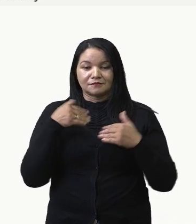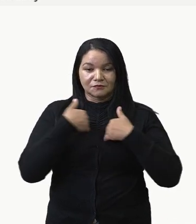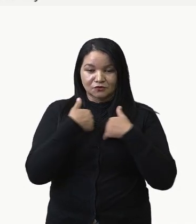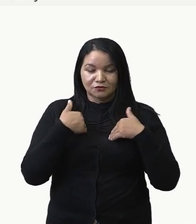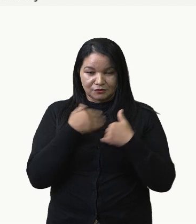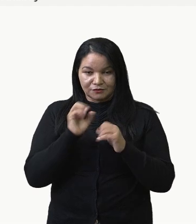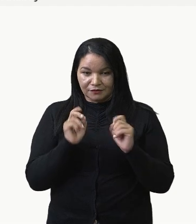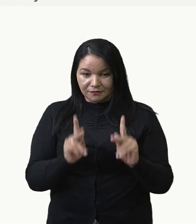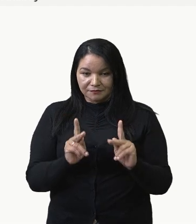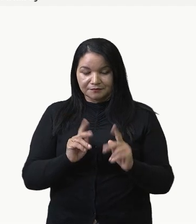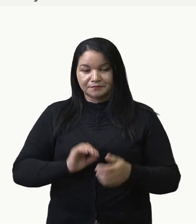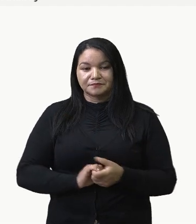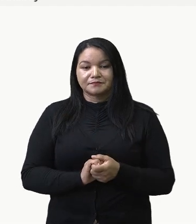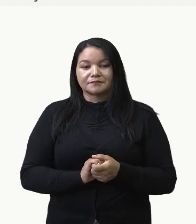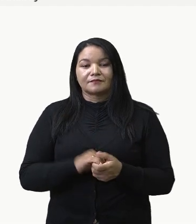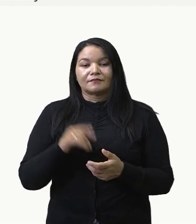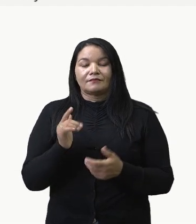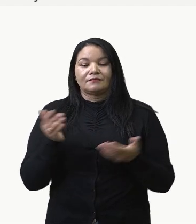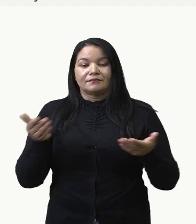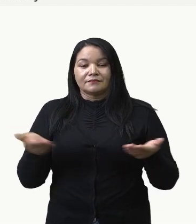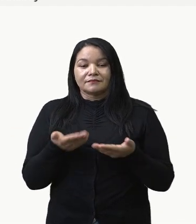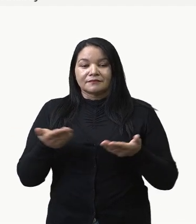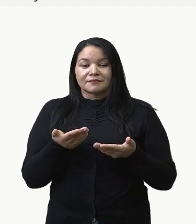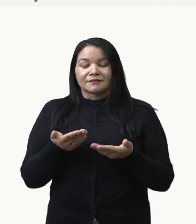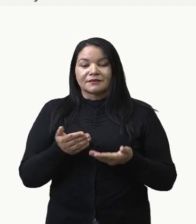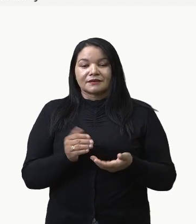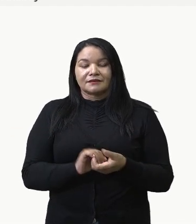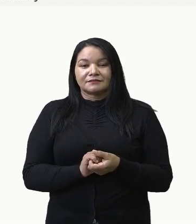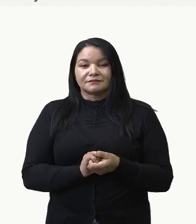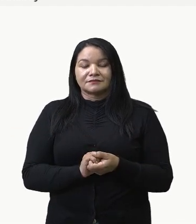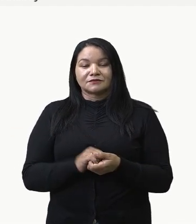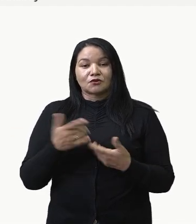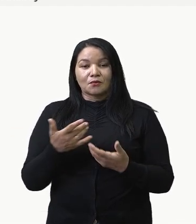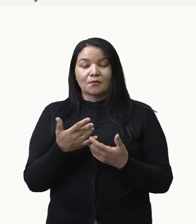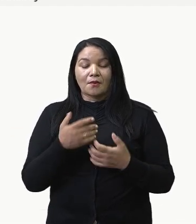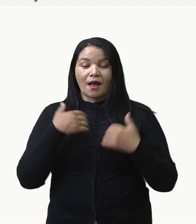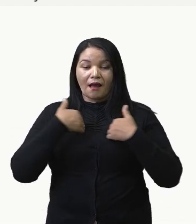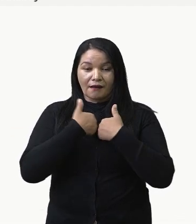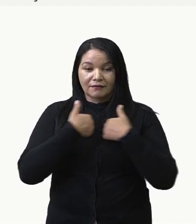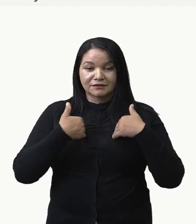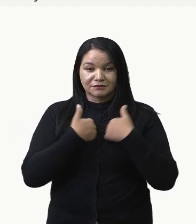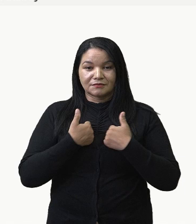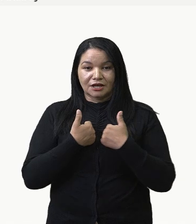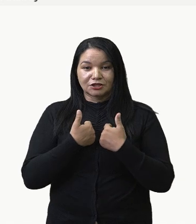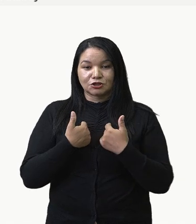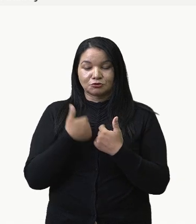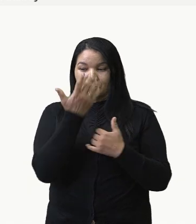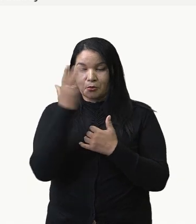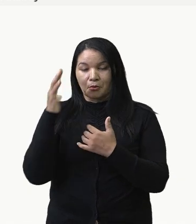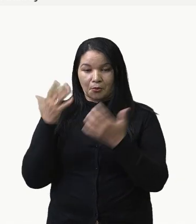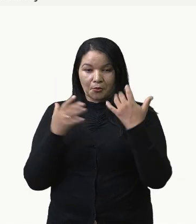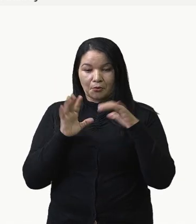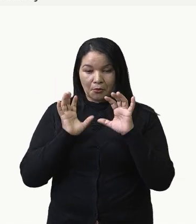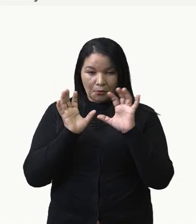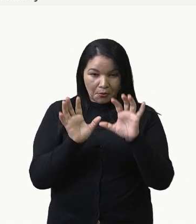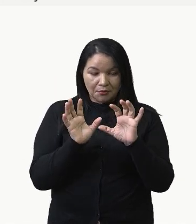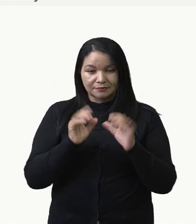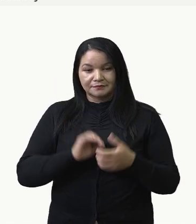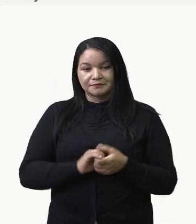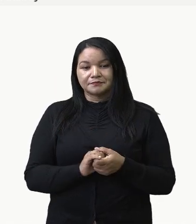Vamos então agora para Salves agora vamos a Salves